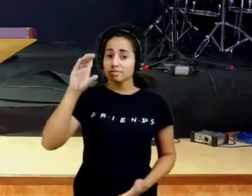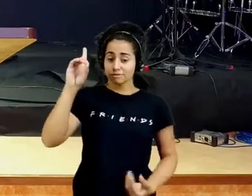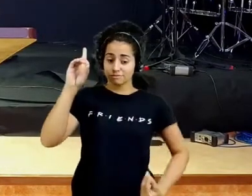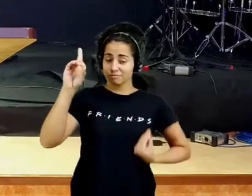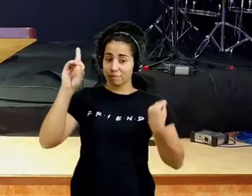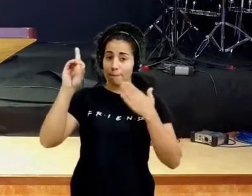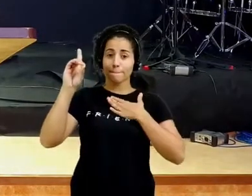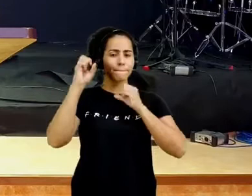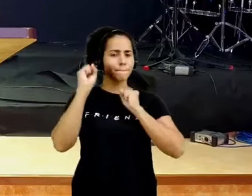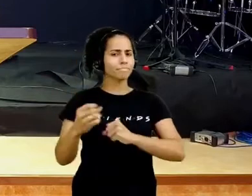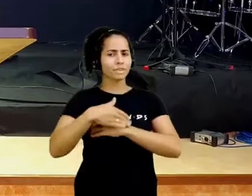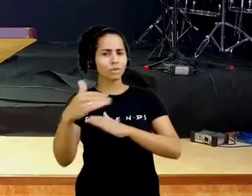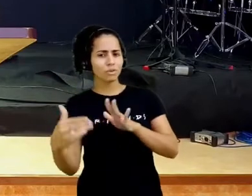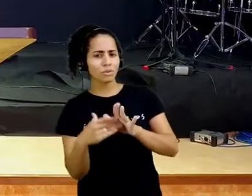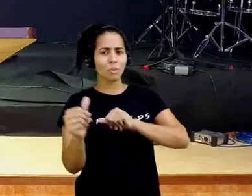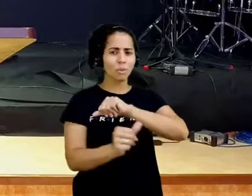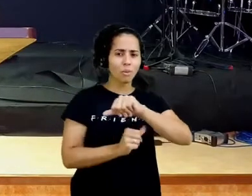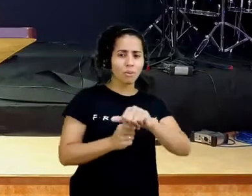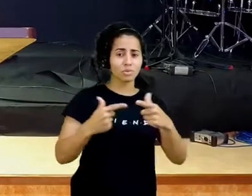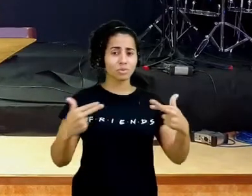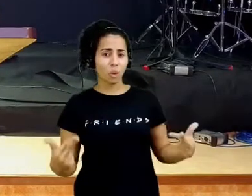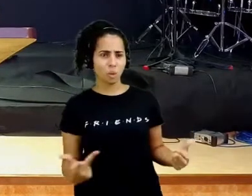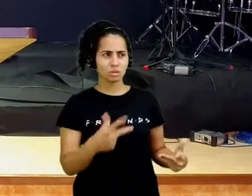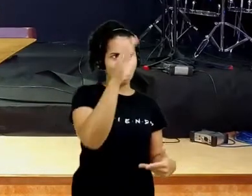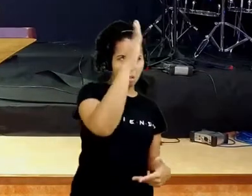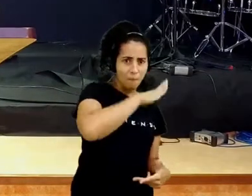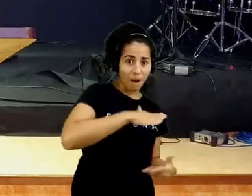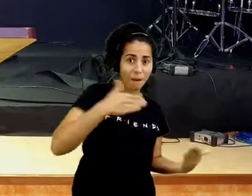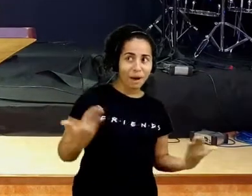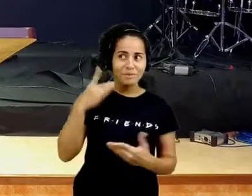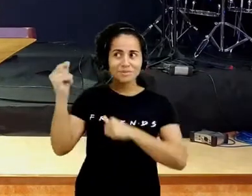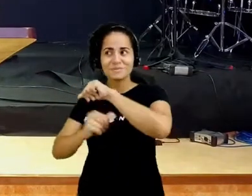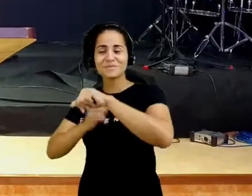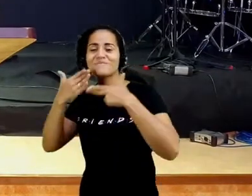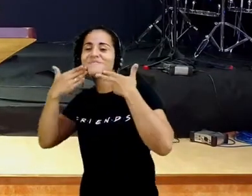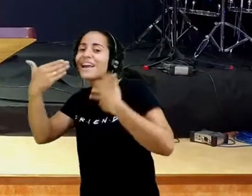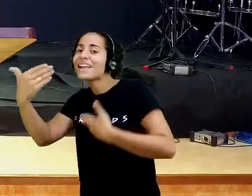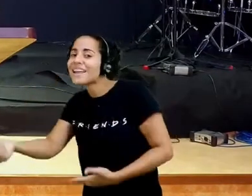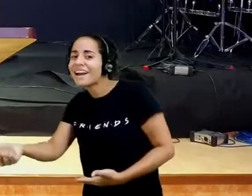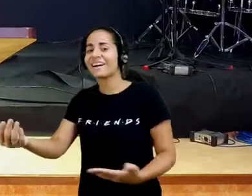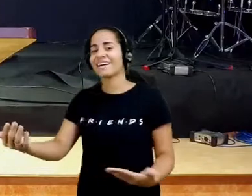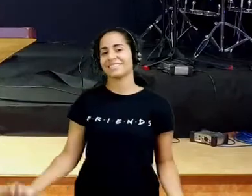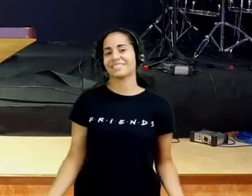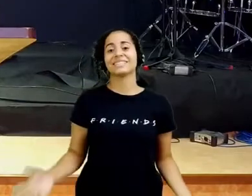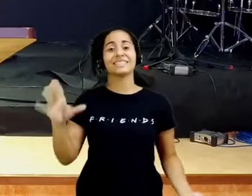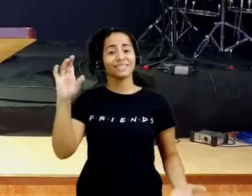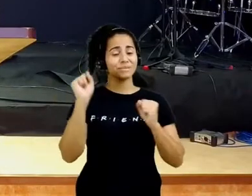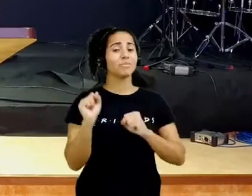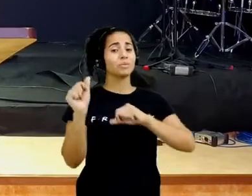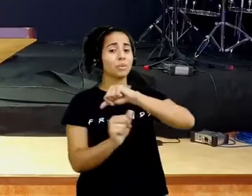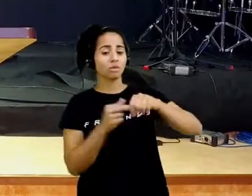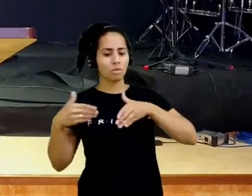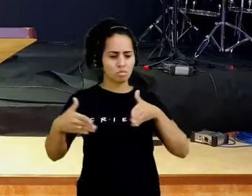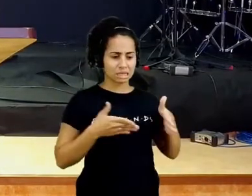que pode tudo, que Ele pode mudar o quadro de pior para o melhor, que Ele pode mudar o quadro de ruim para bom, que Ele pode mudar